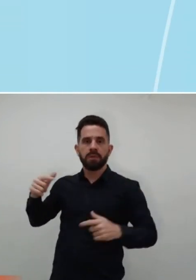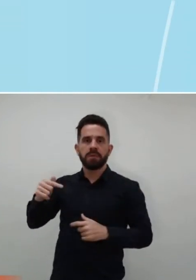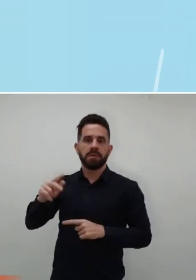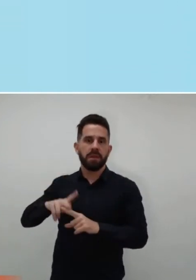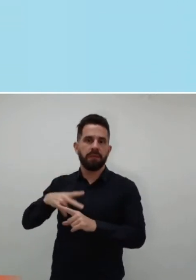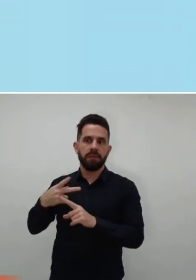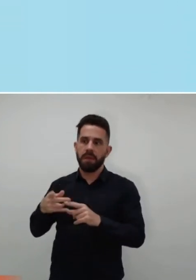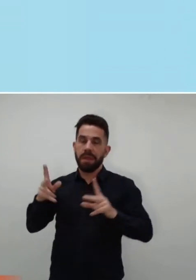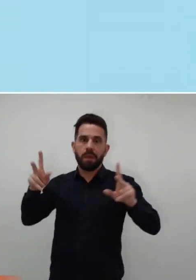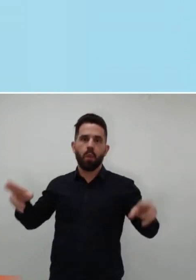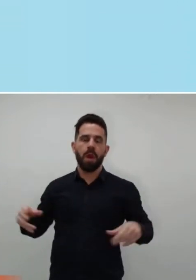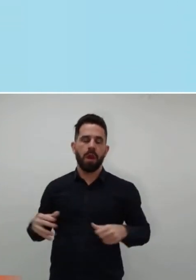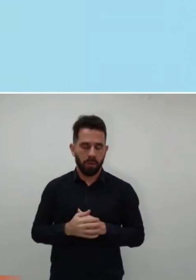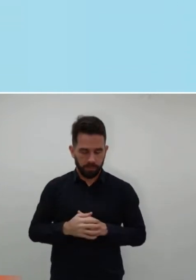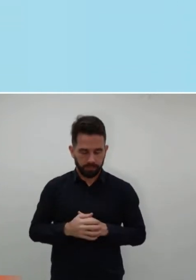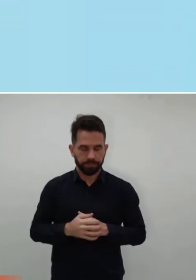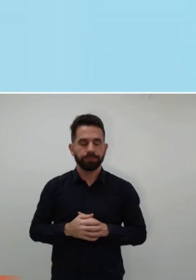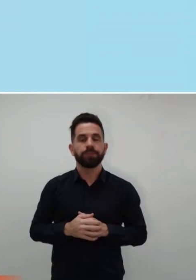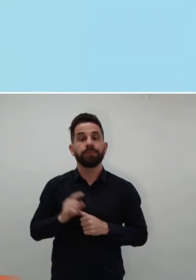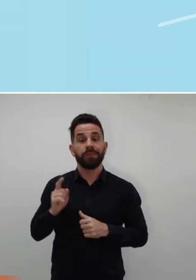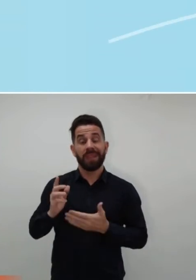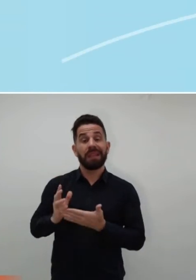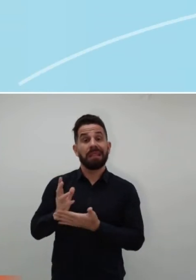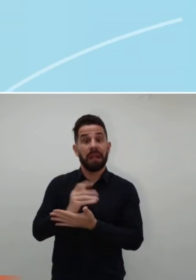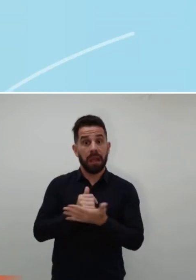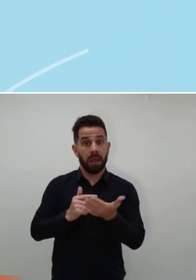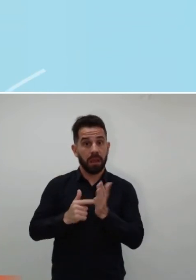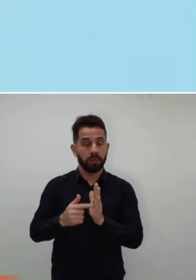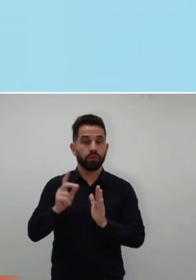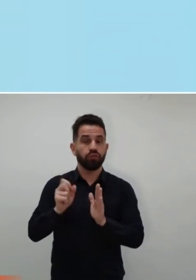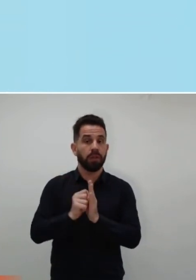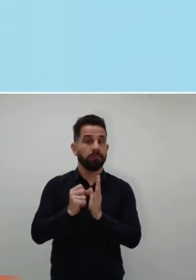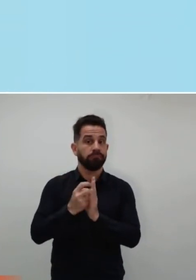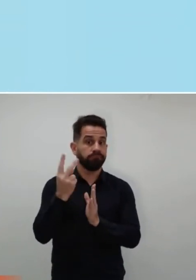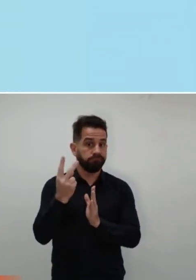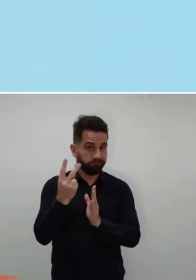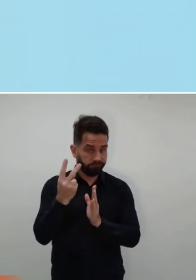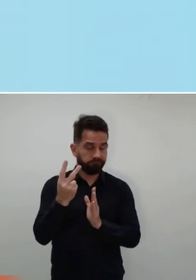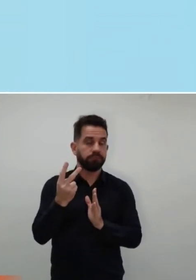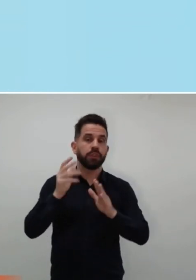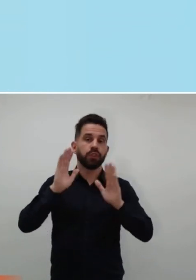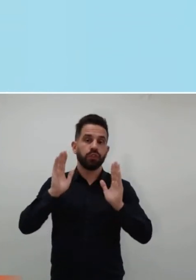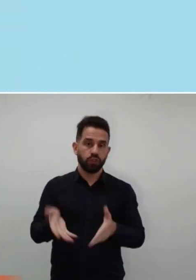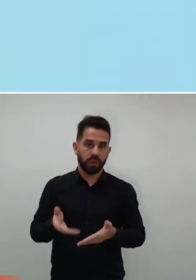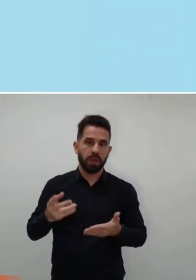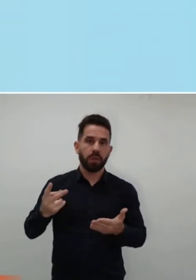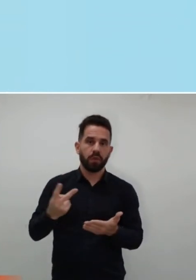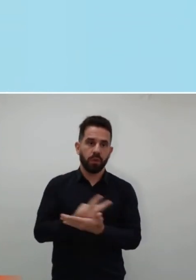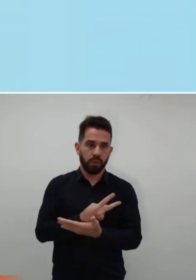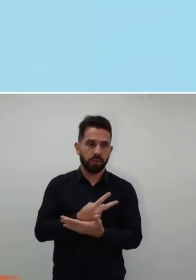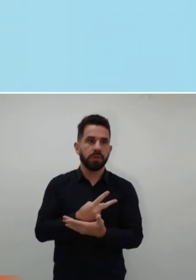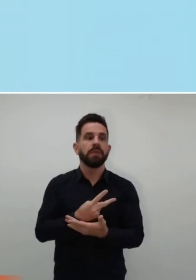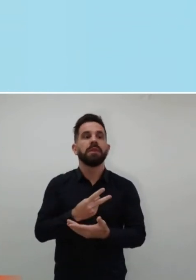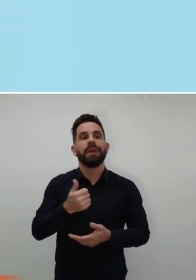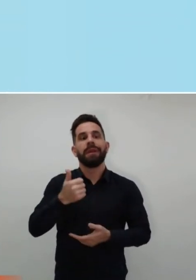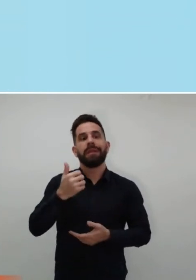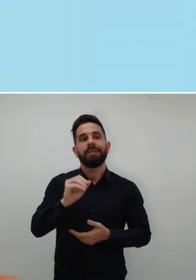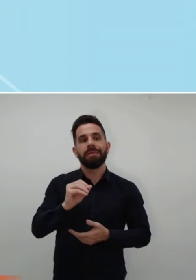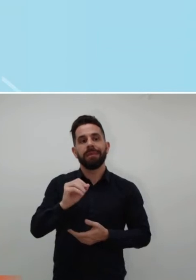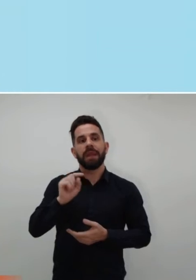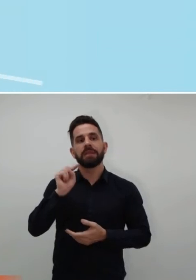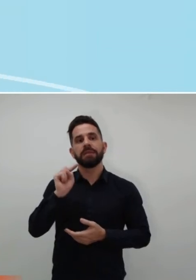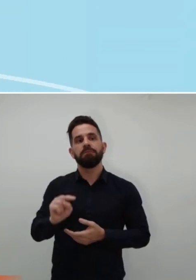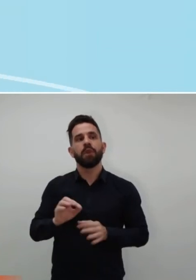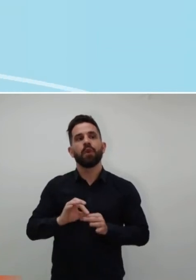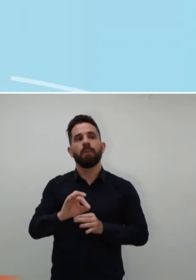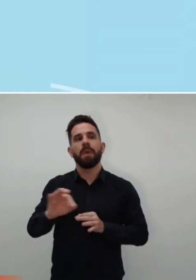IMAZON, essa foi a segunda vez consecutiva em que o desmatamento passou dos 10 mil metros quadrados ao